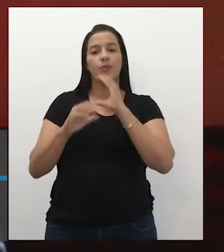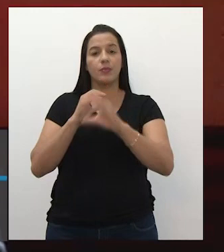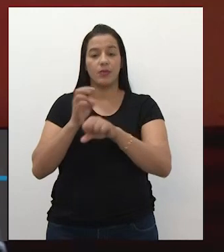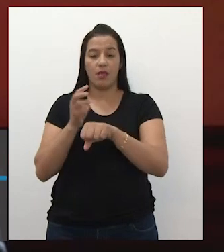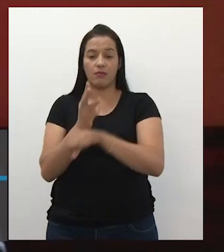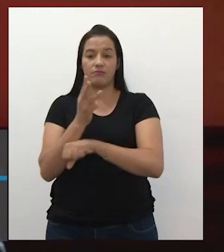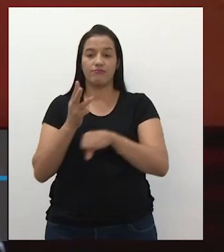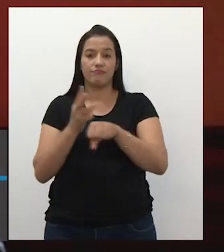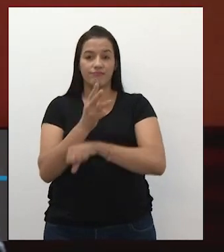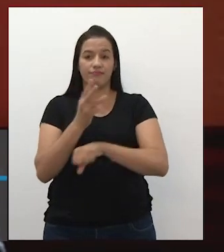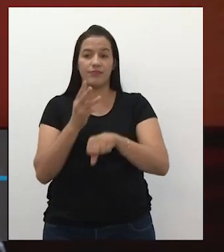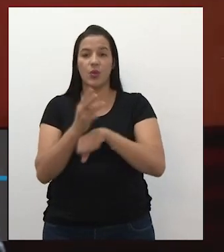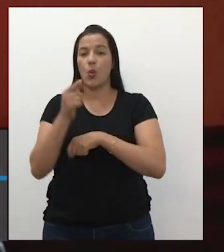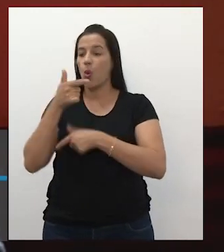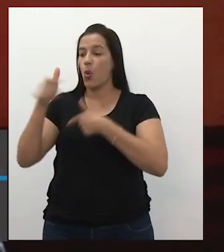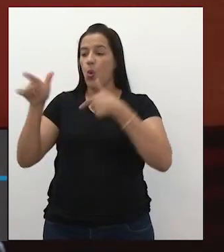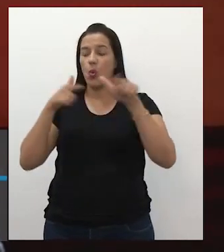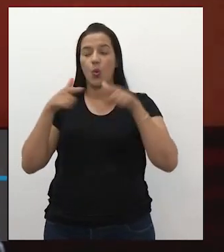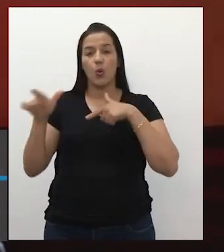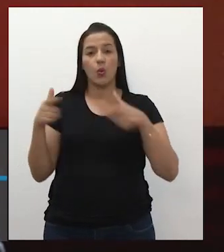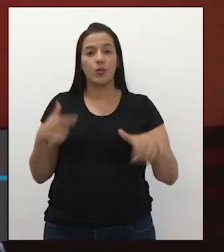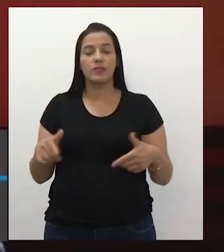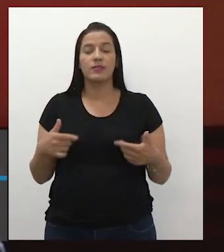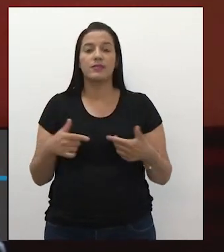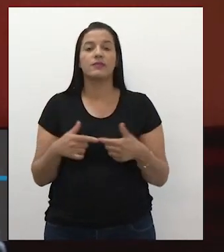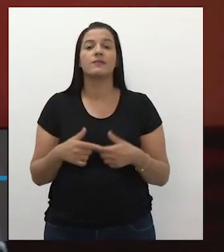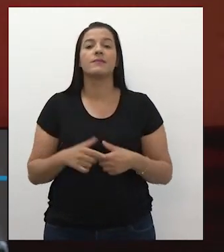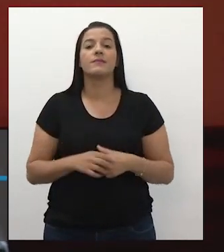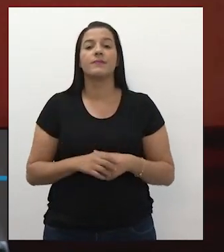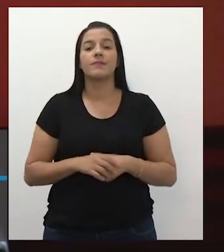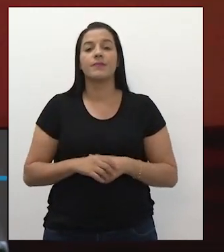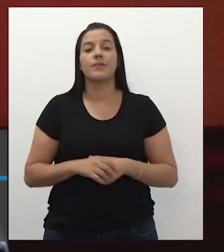WhatsApp e outras ferramentas de comunicação instantânea,